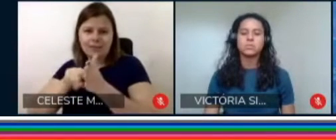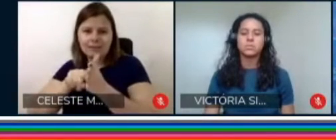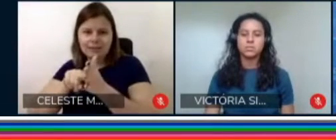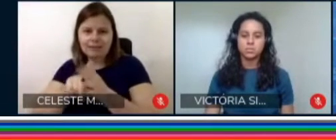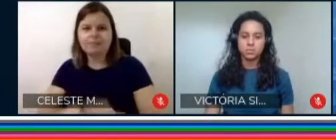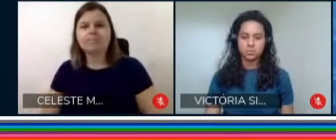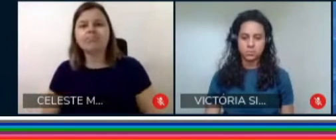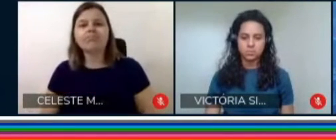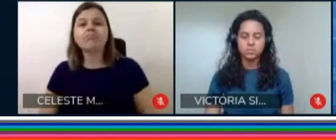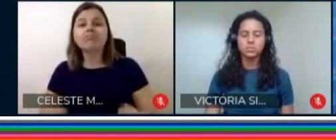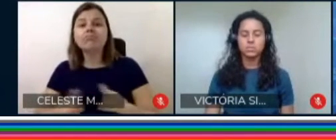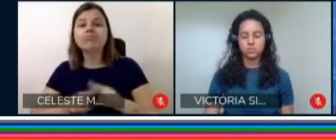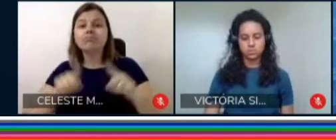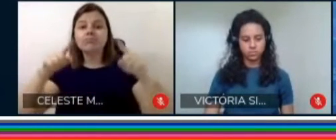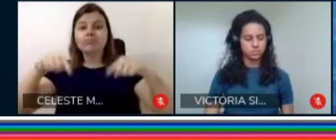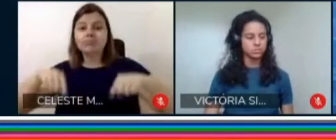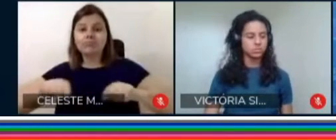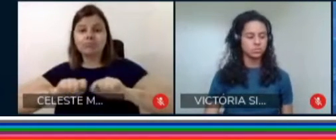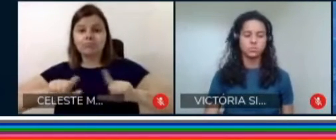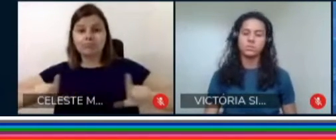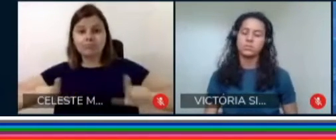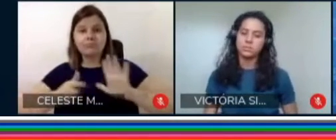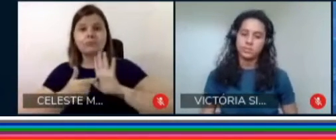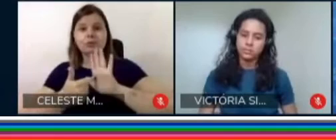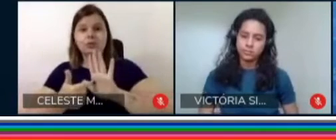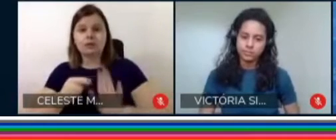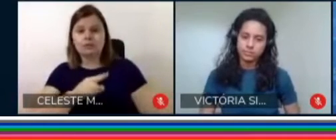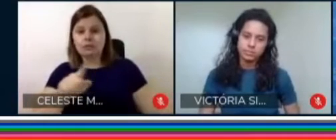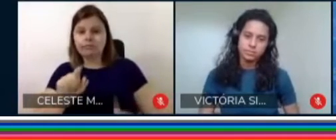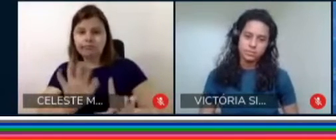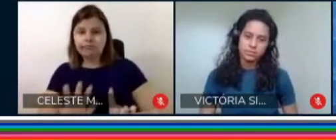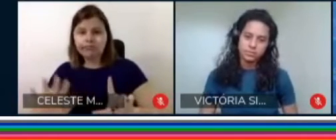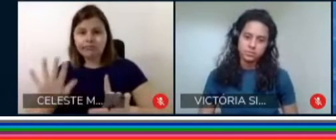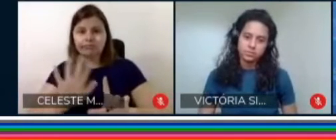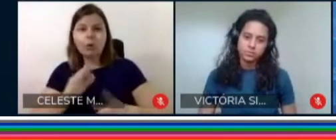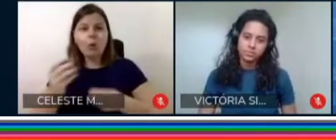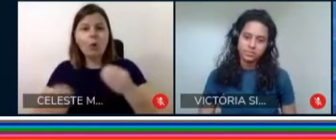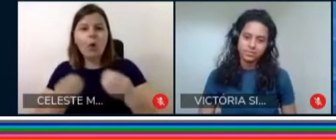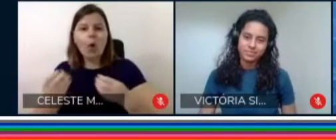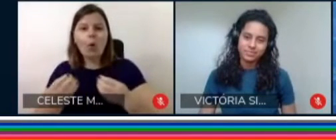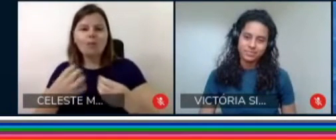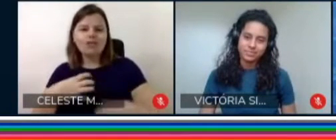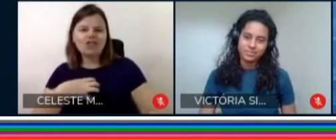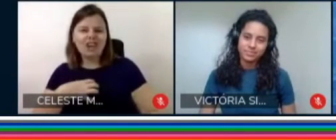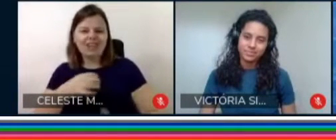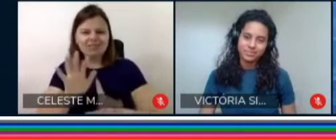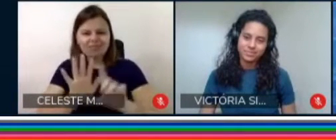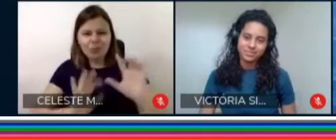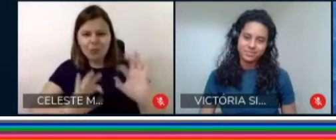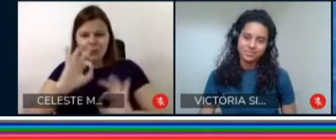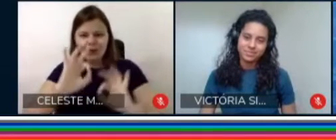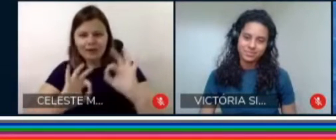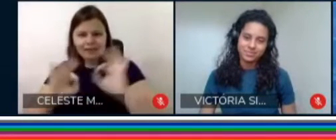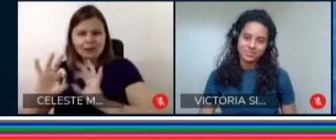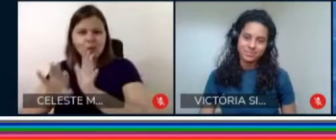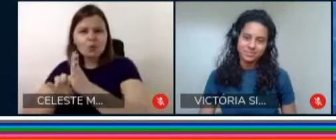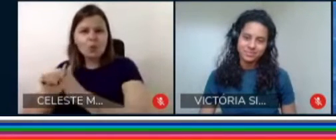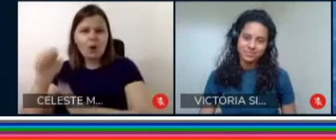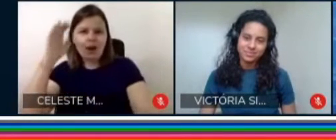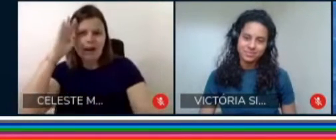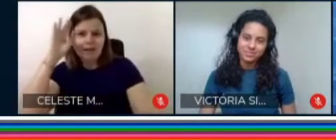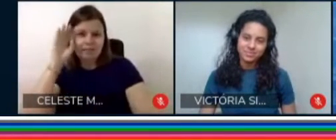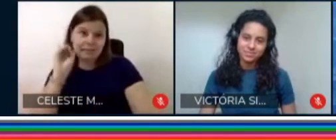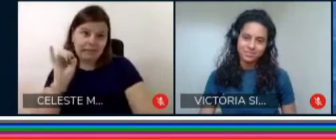Aqui só para mostrar para vocês, né, a carinha também do Google Acadêmico, né, a gente está desacostumado com